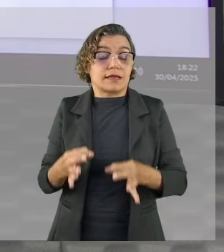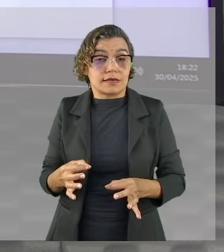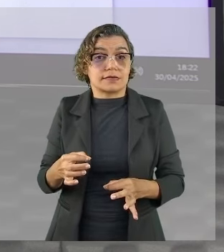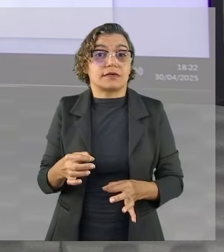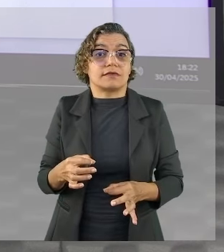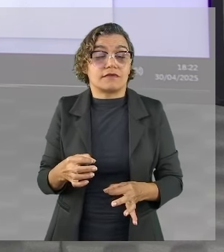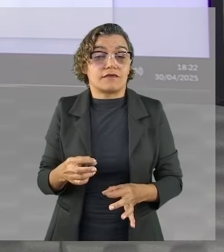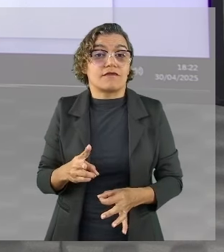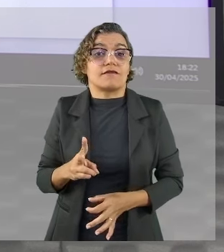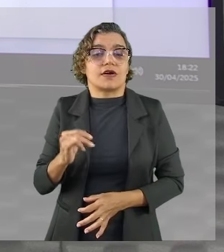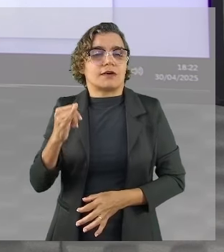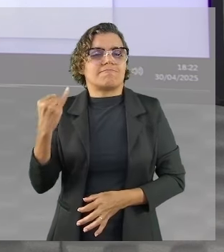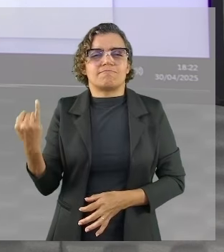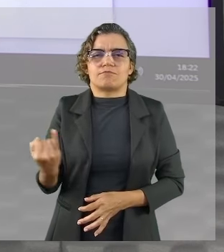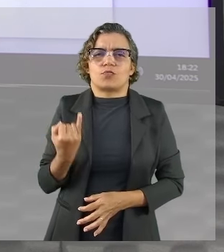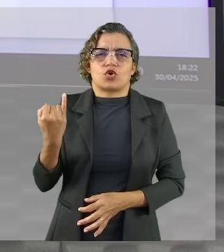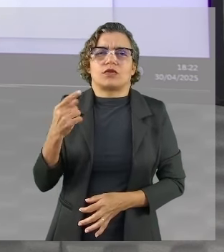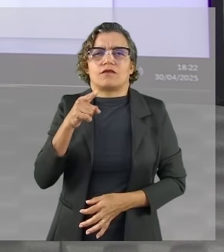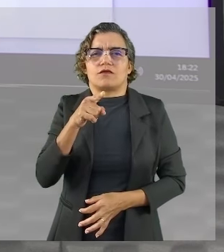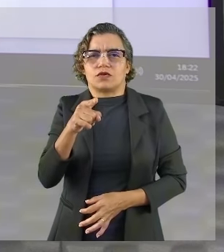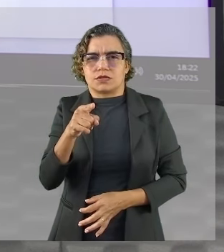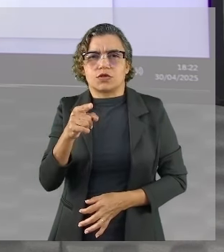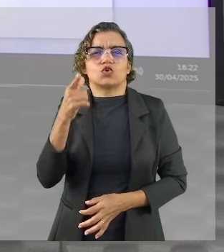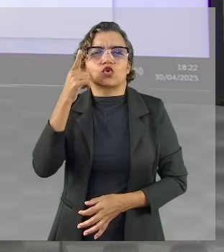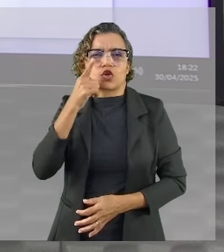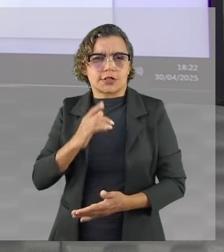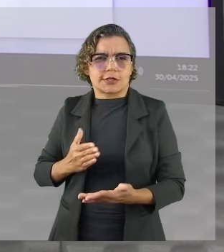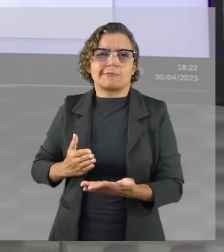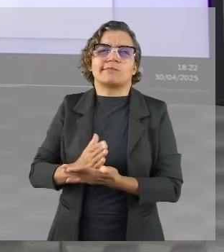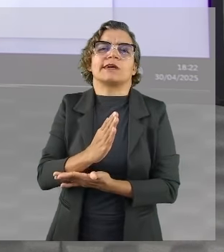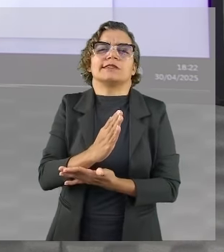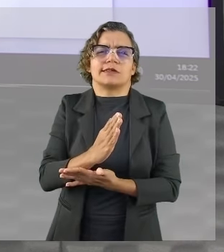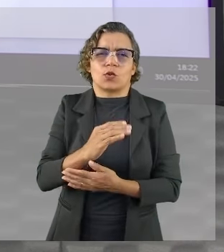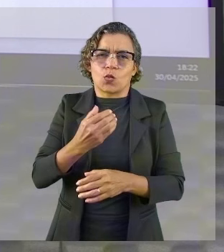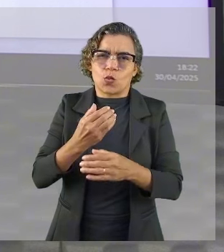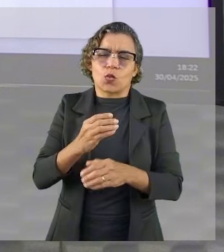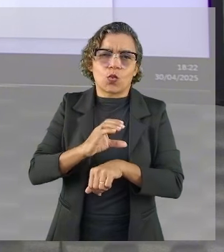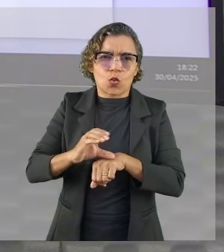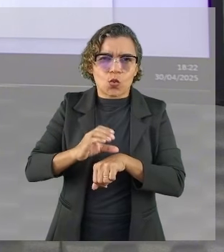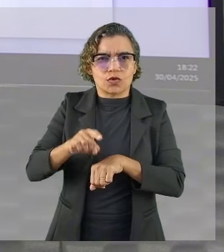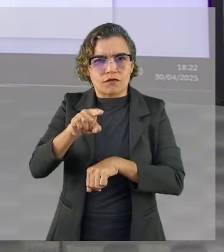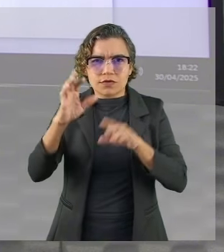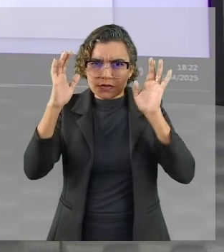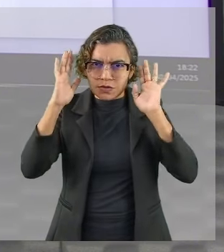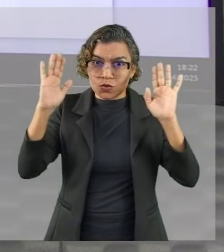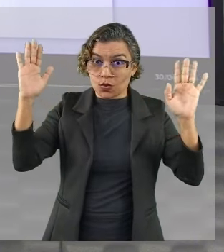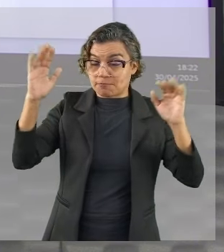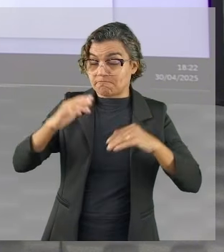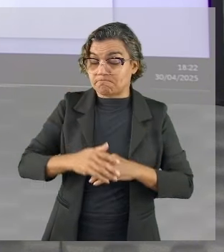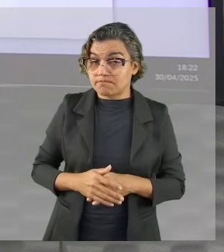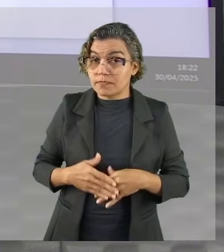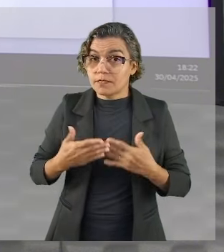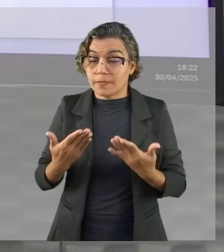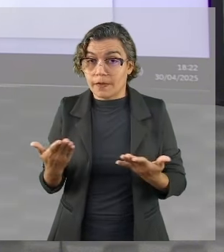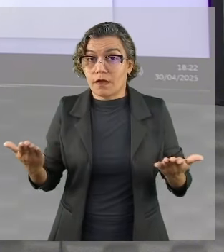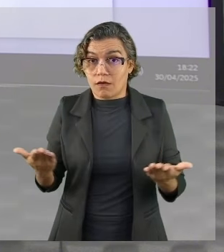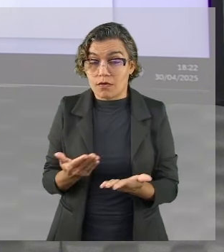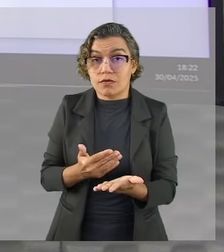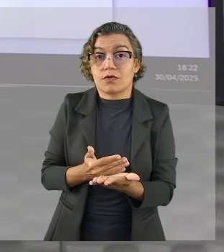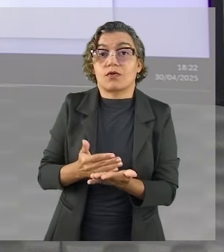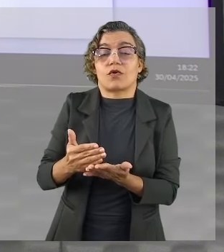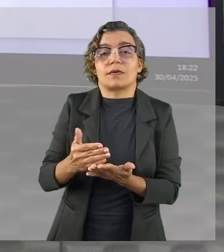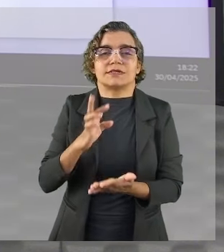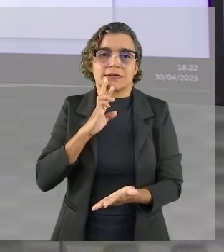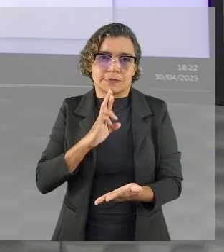será fundamental para vocês conseguirem alcançar o curso do sonho de vocês. Então, vamos desde já começar a